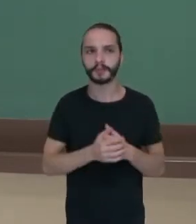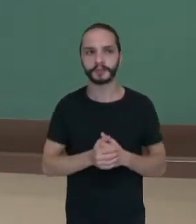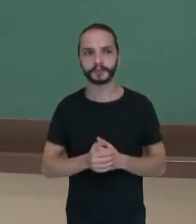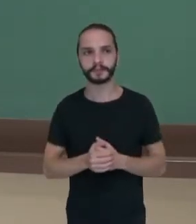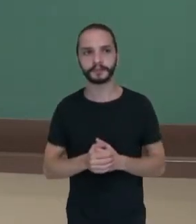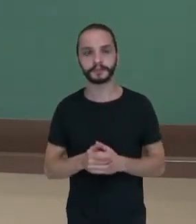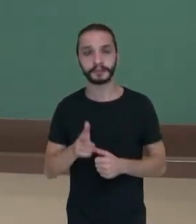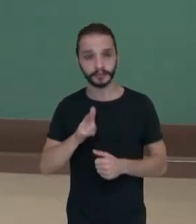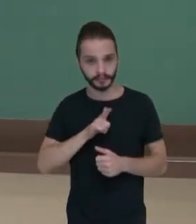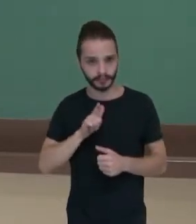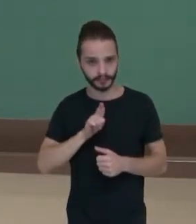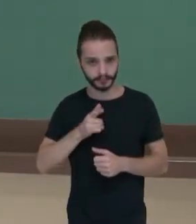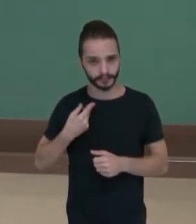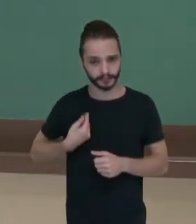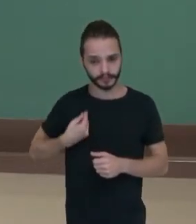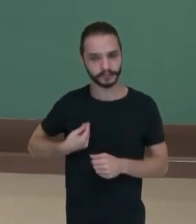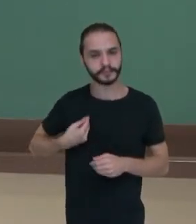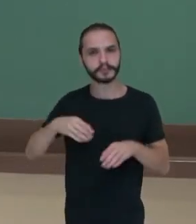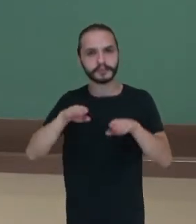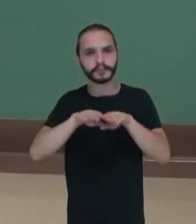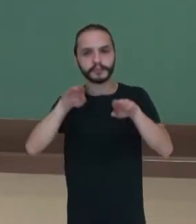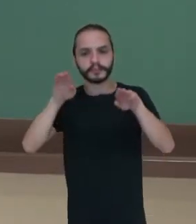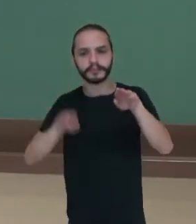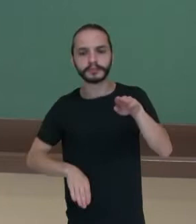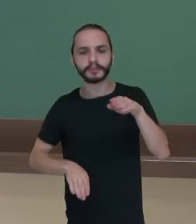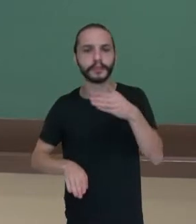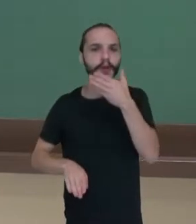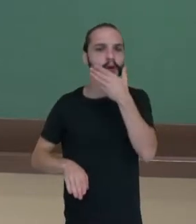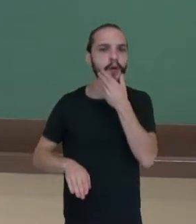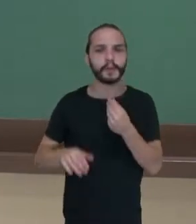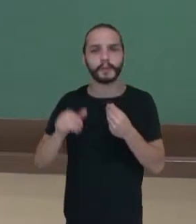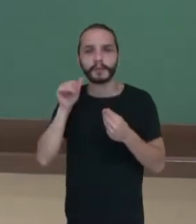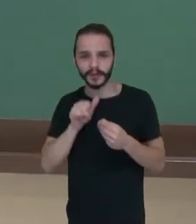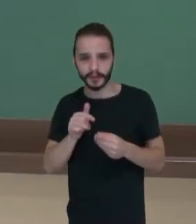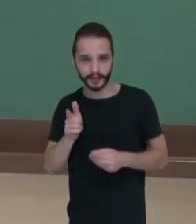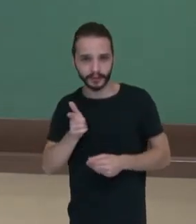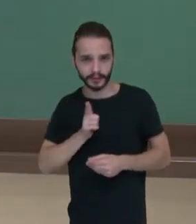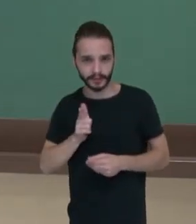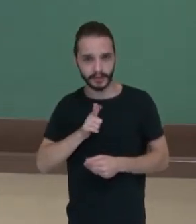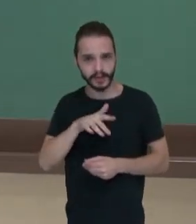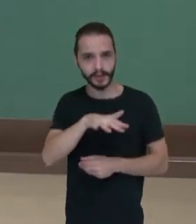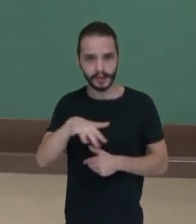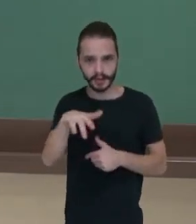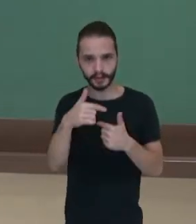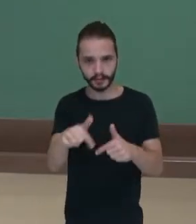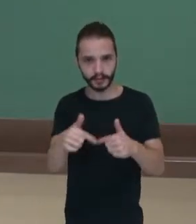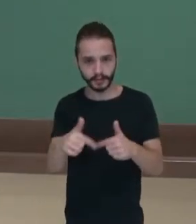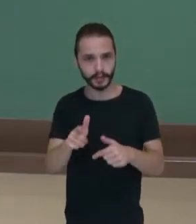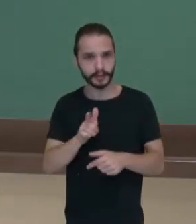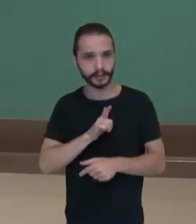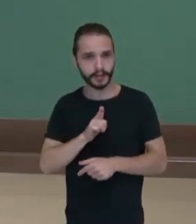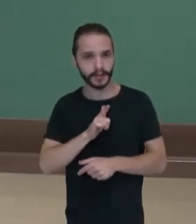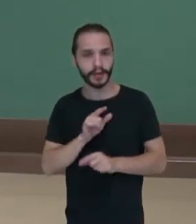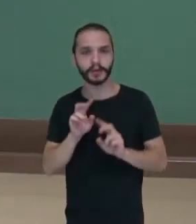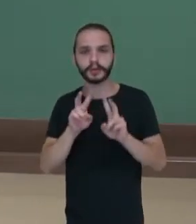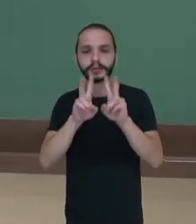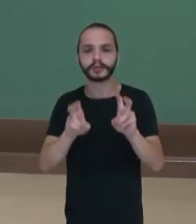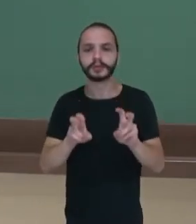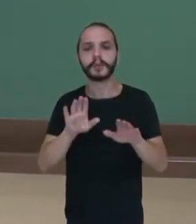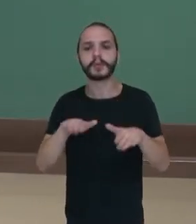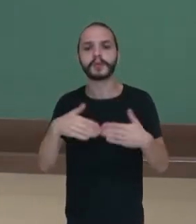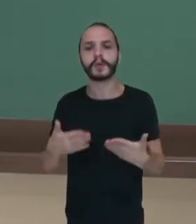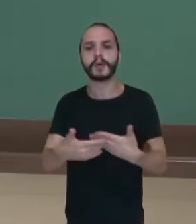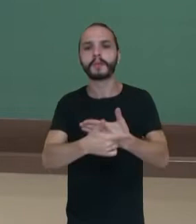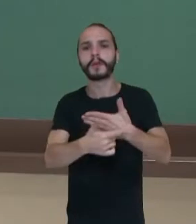existe desigualdade entre homens e mulheres no mercado de trabalho em relação às atividades